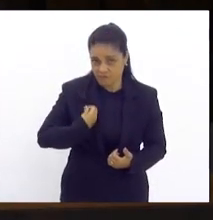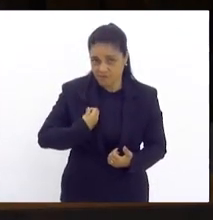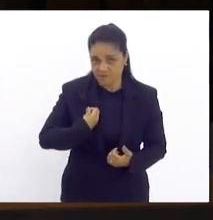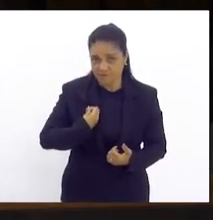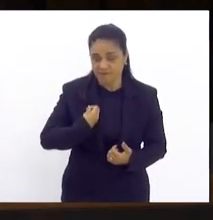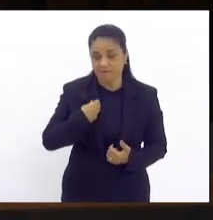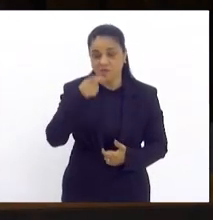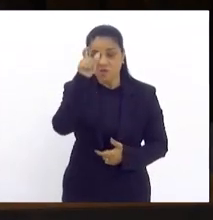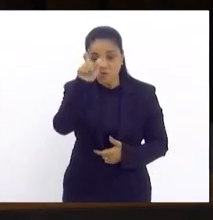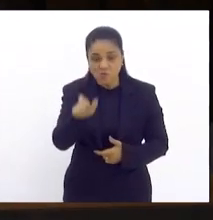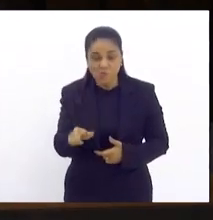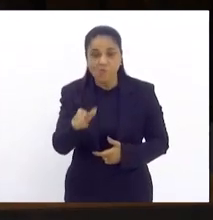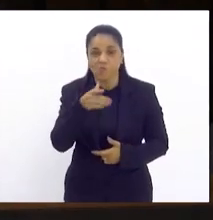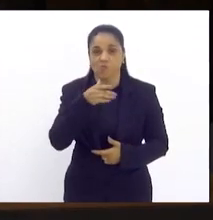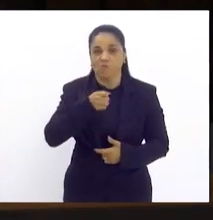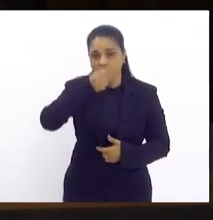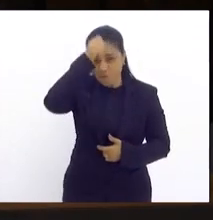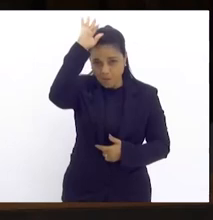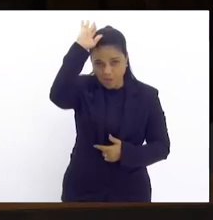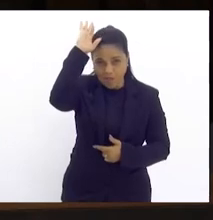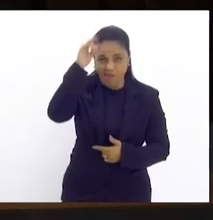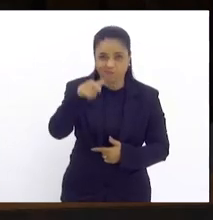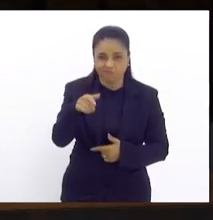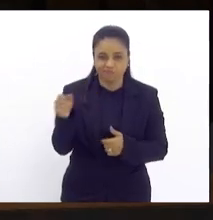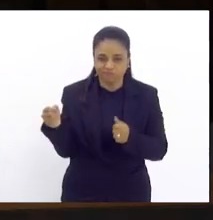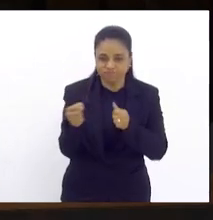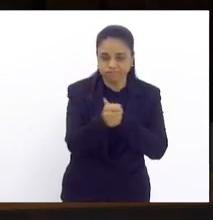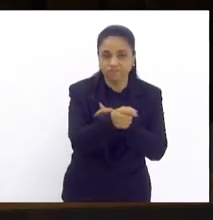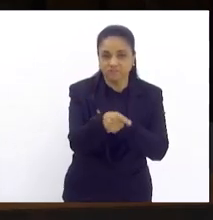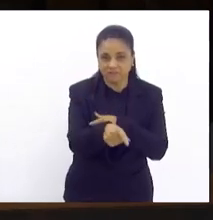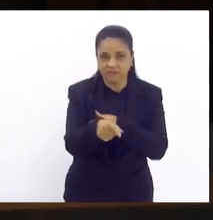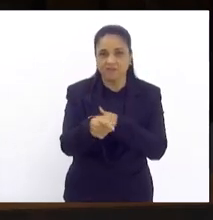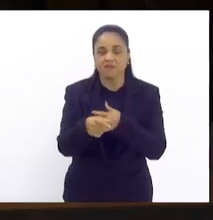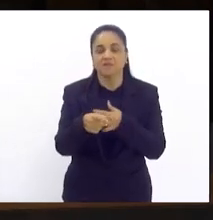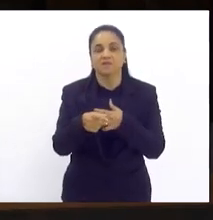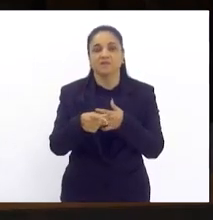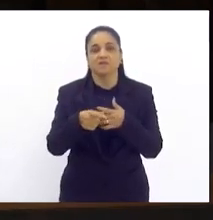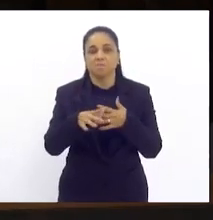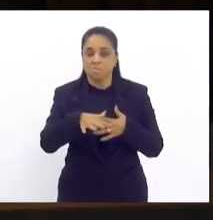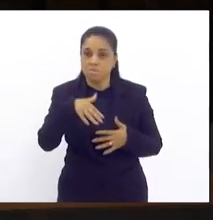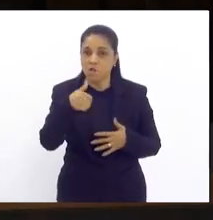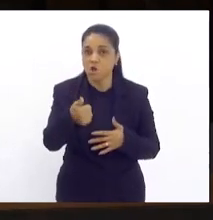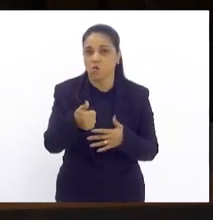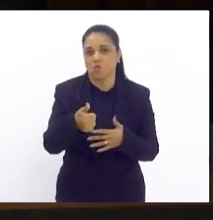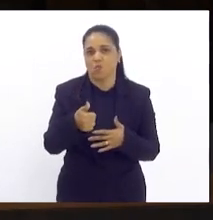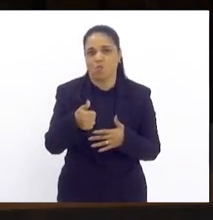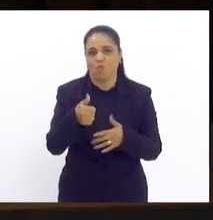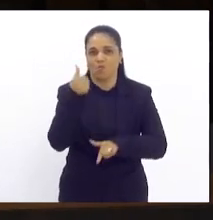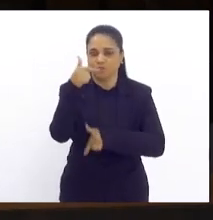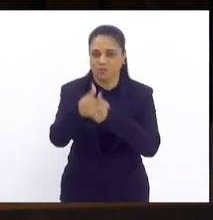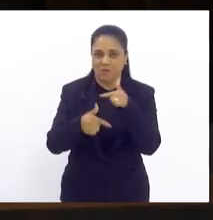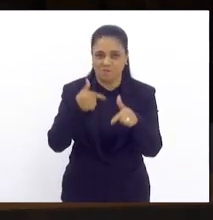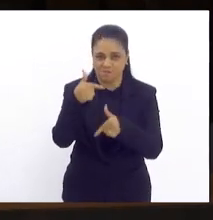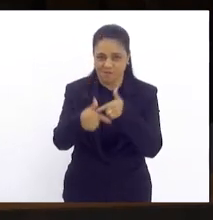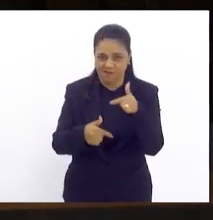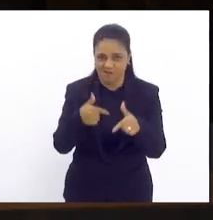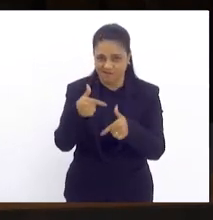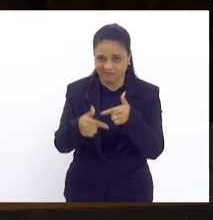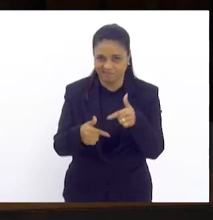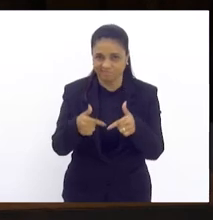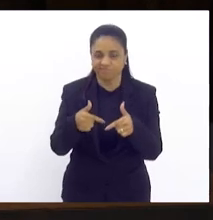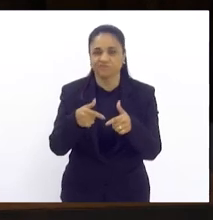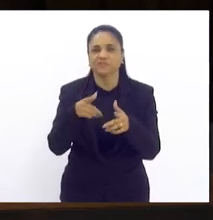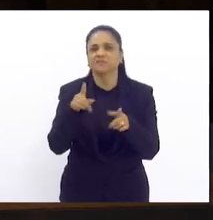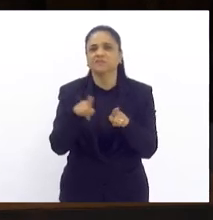pelo bombeiro e melhorou por demais essa situação, né? A mesma coisa, o antigo